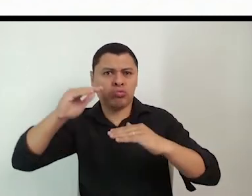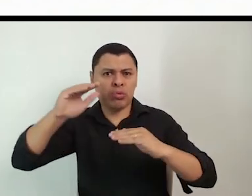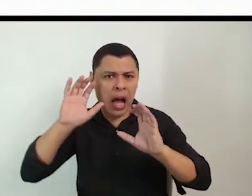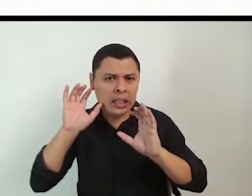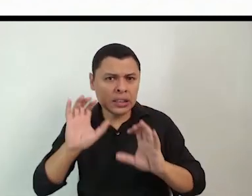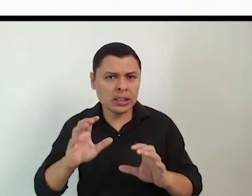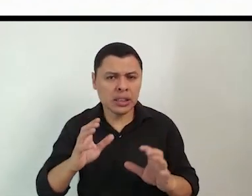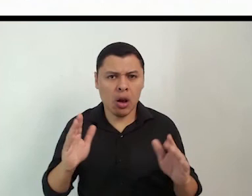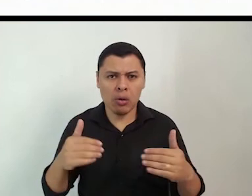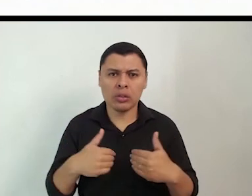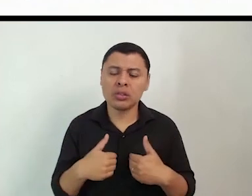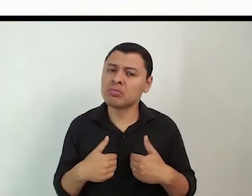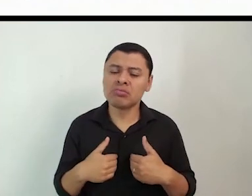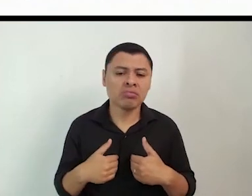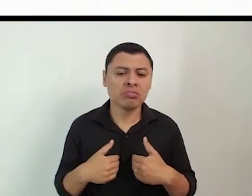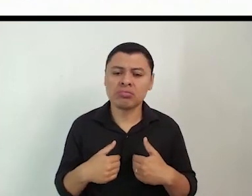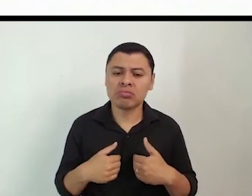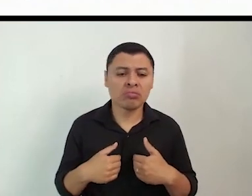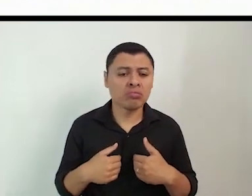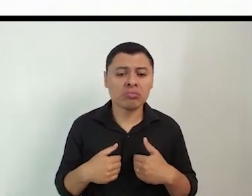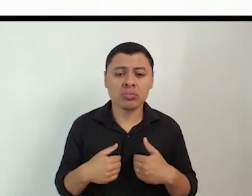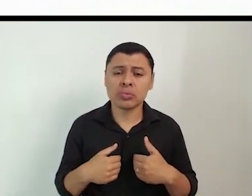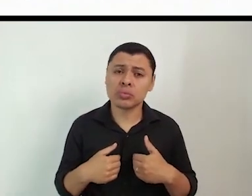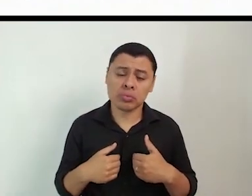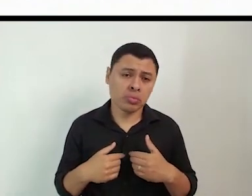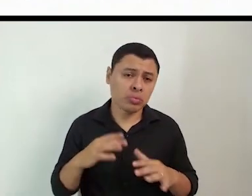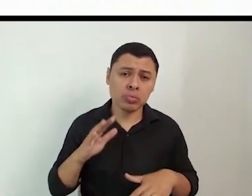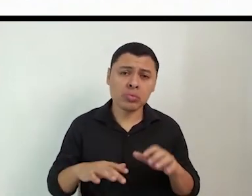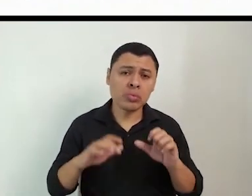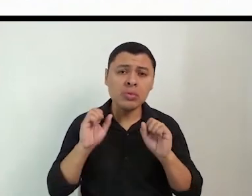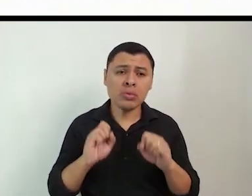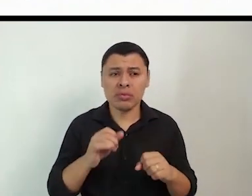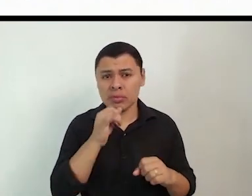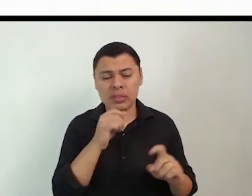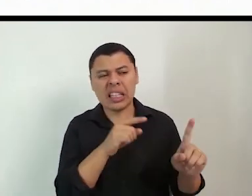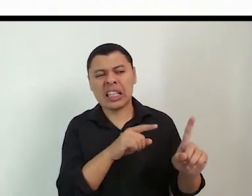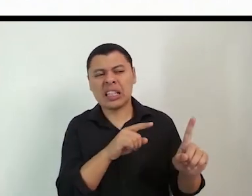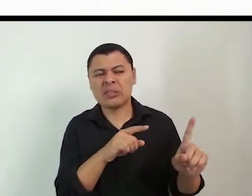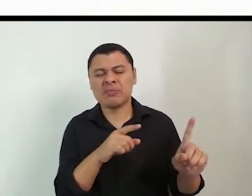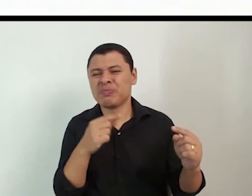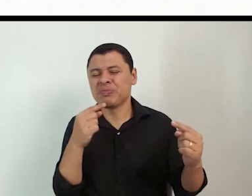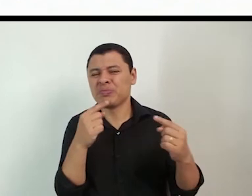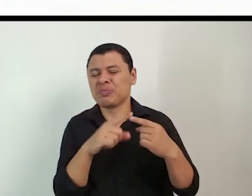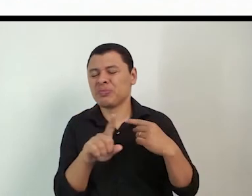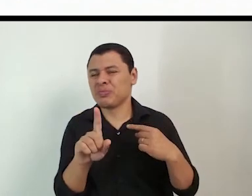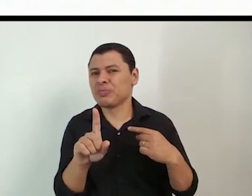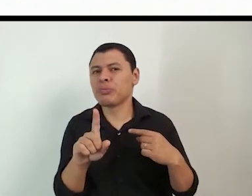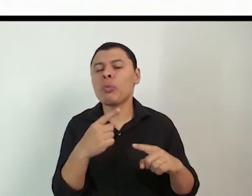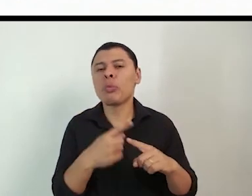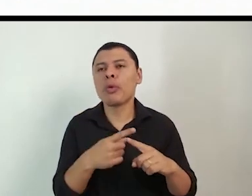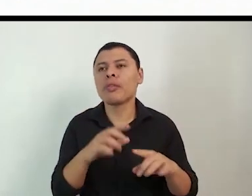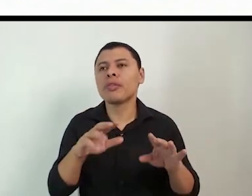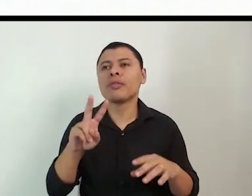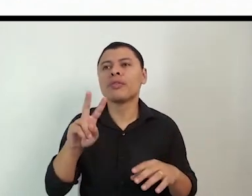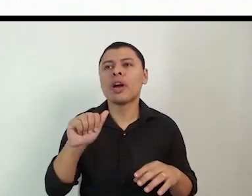isso às vezes pode excluir um candidato justamente por ser uma vaga, por exemplo, sei